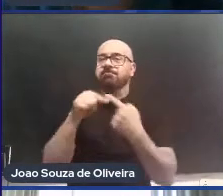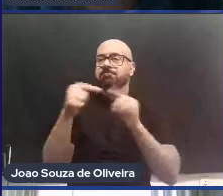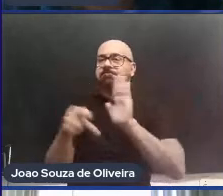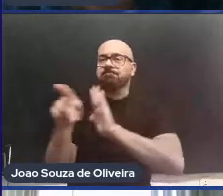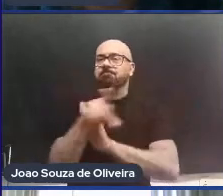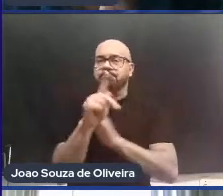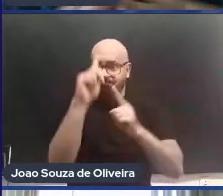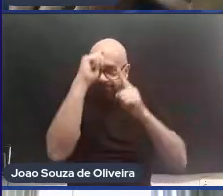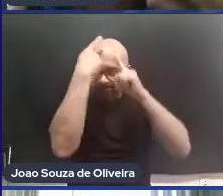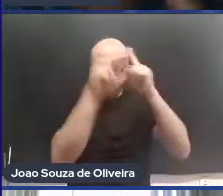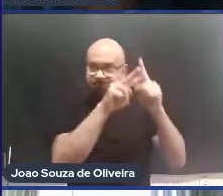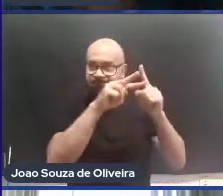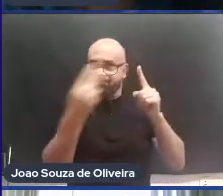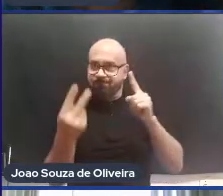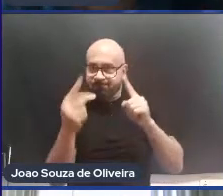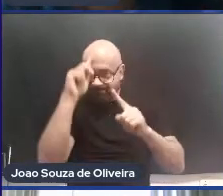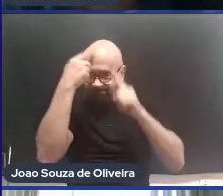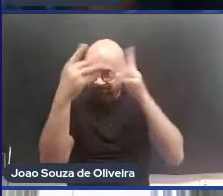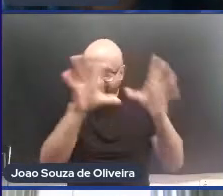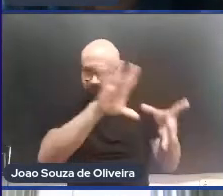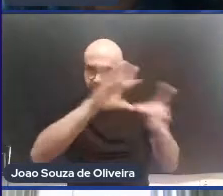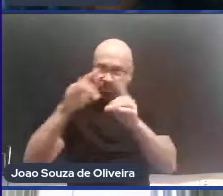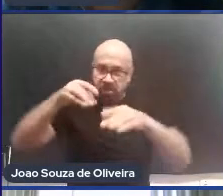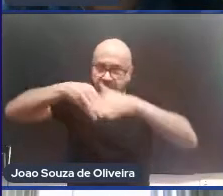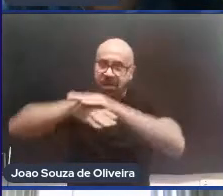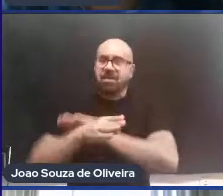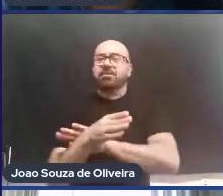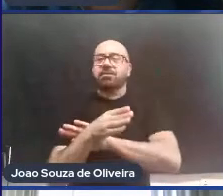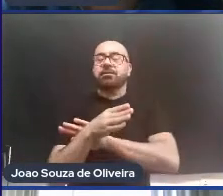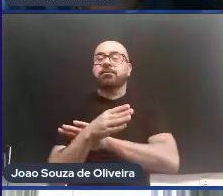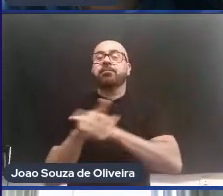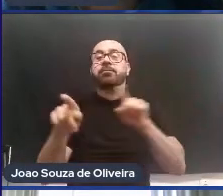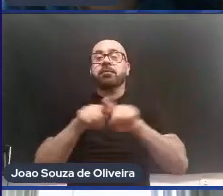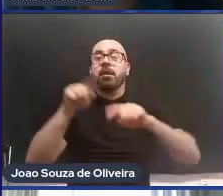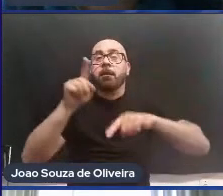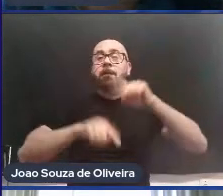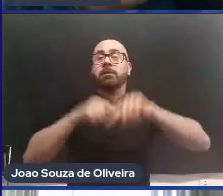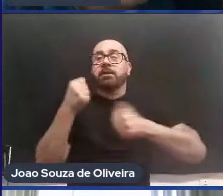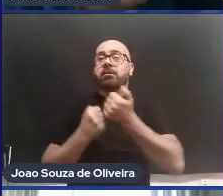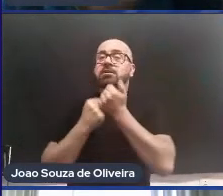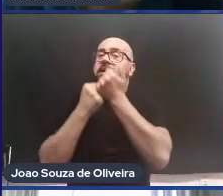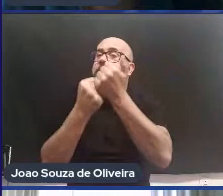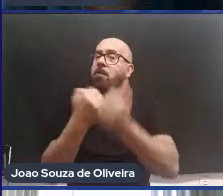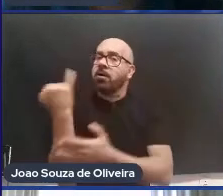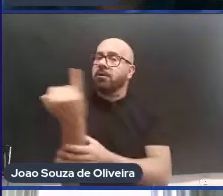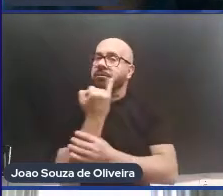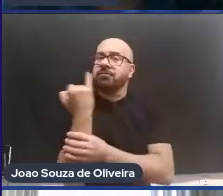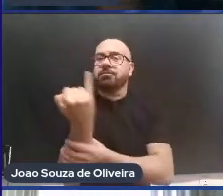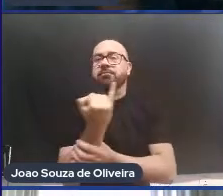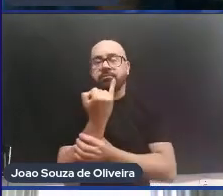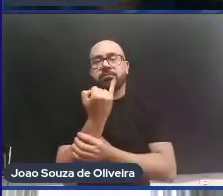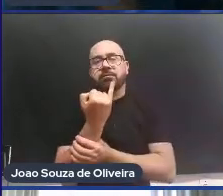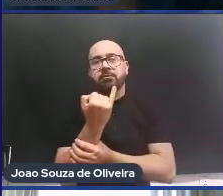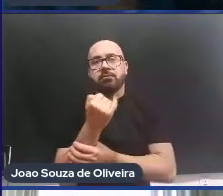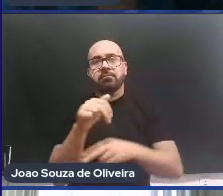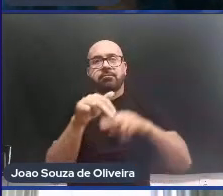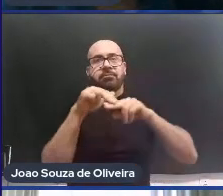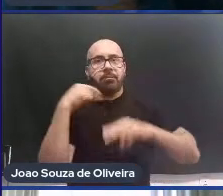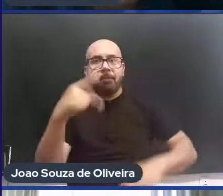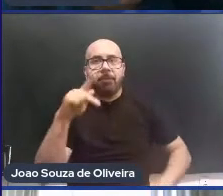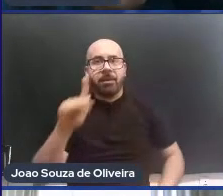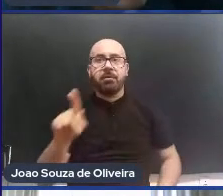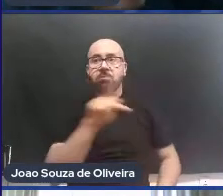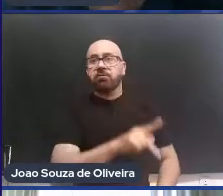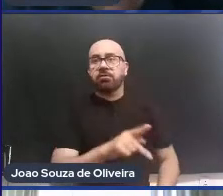professores criarem as suas próprias e adaptar naquelas se o material de apoio significativo para o professor que